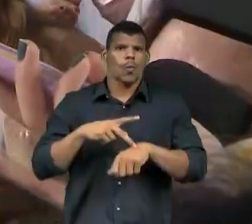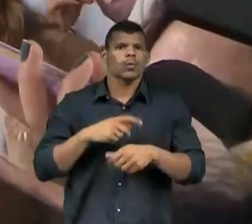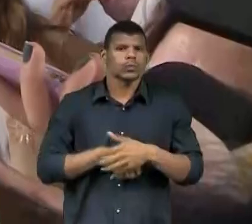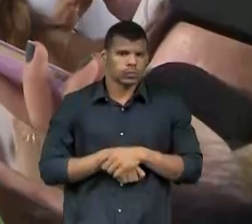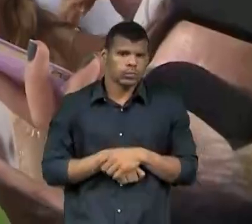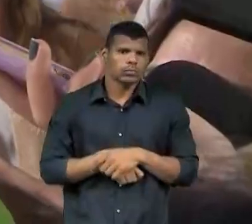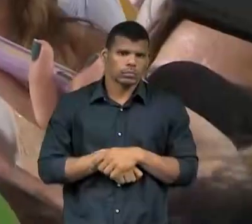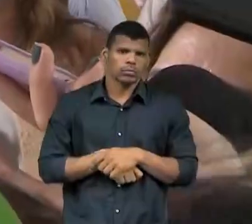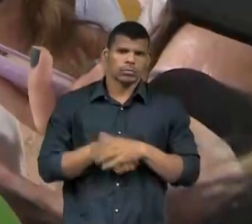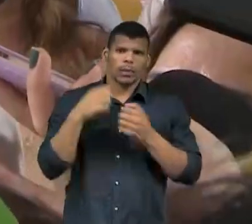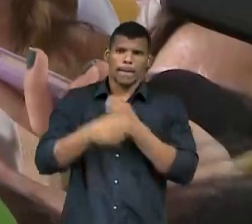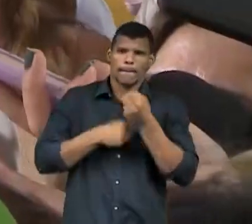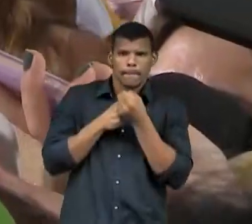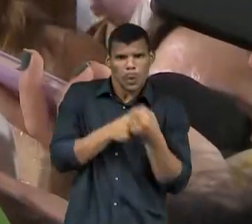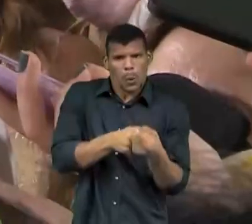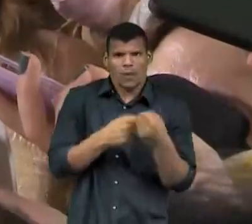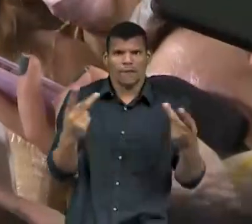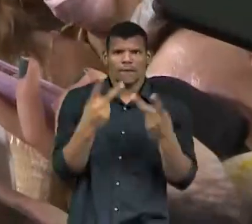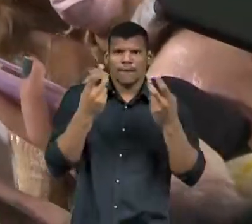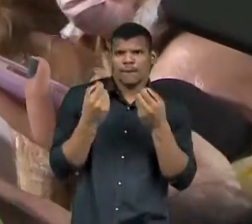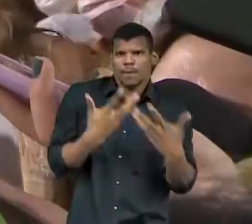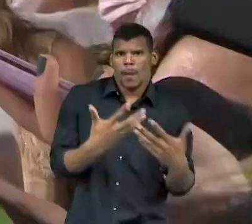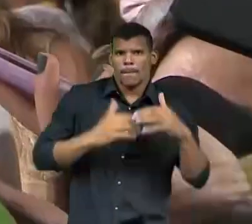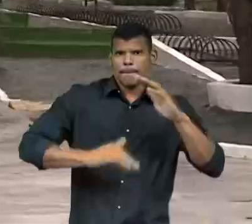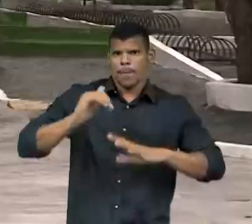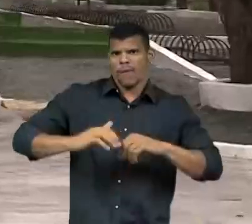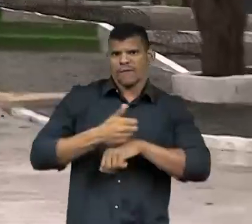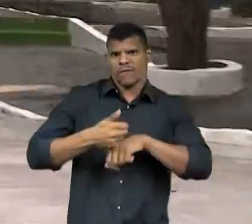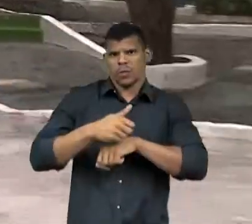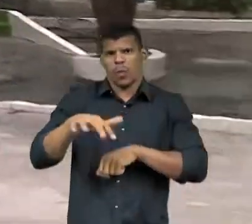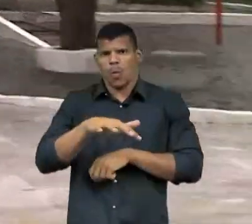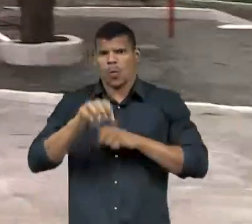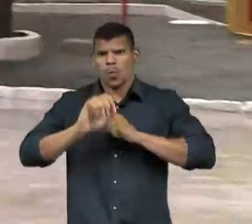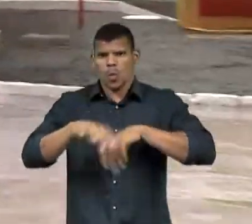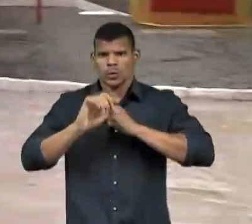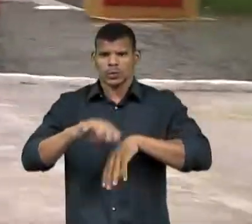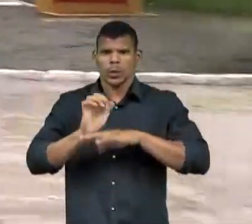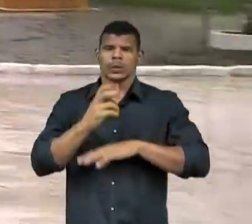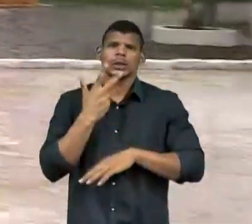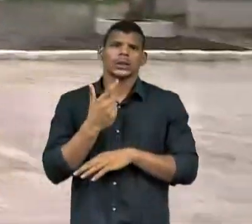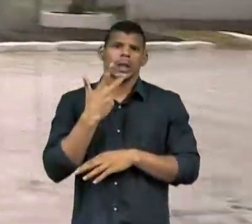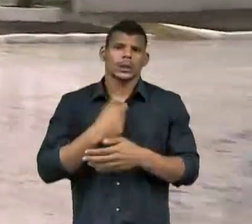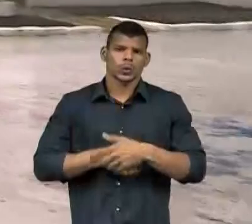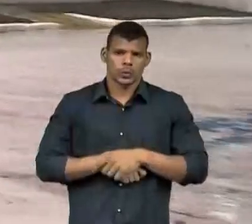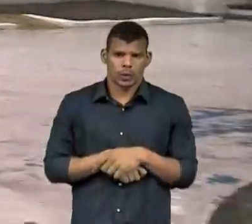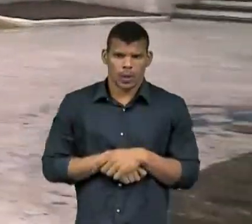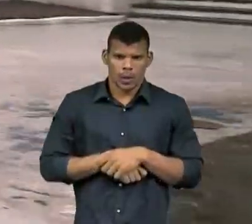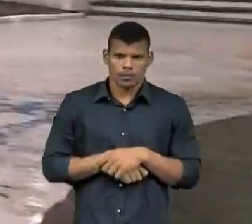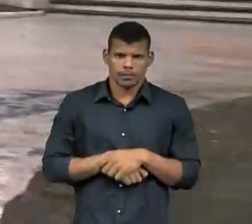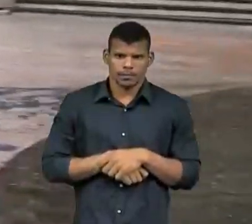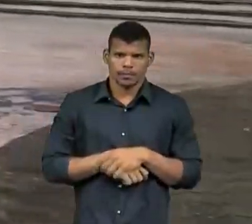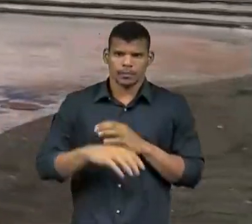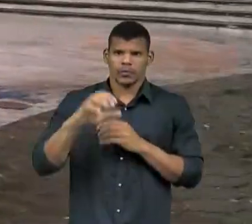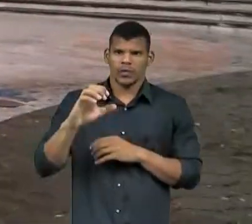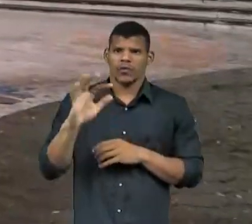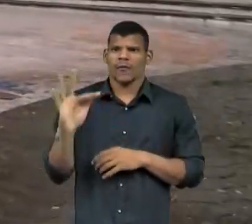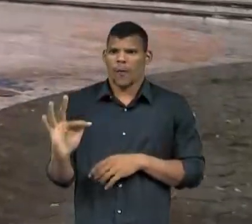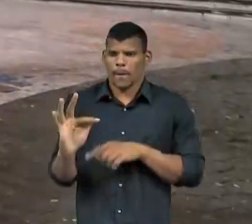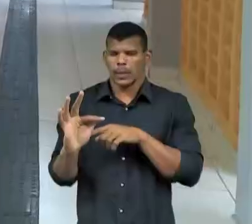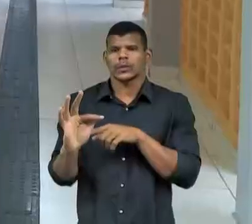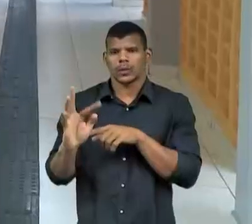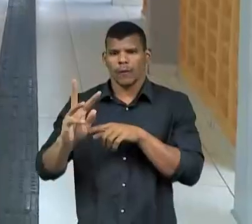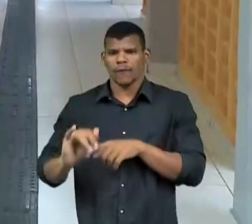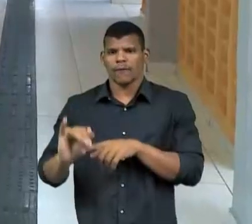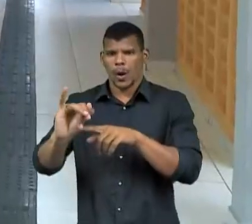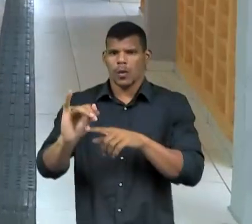valorizar os nossos profissionais da educação do estado do Ceará. O centro de formação terá ainda galeria de exposição, salas de aula,